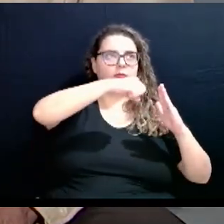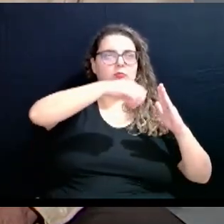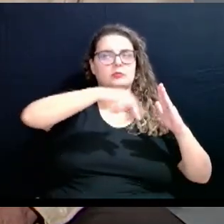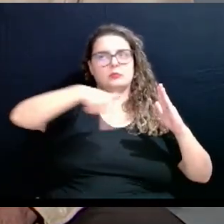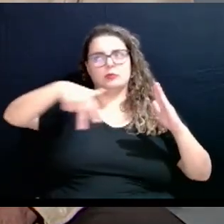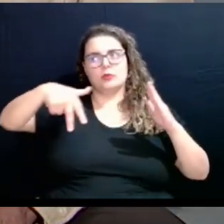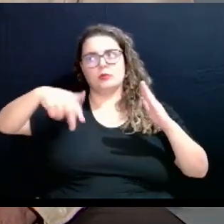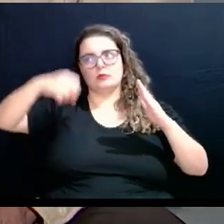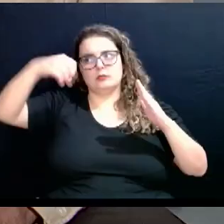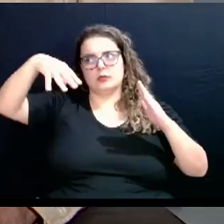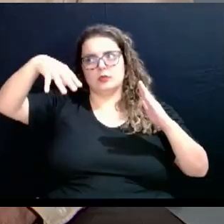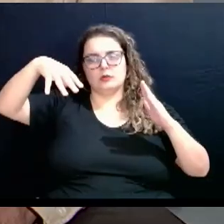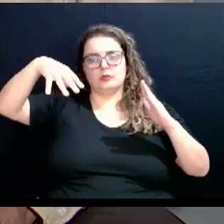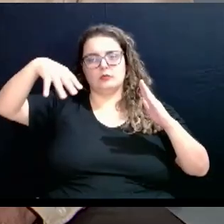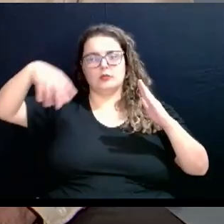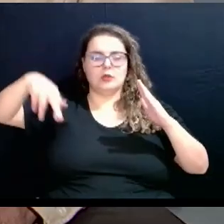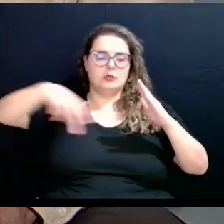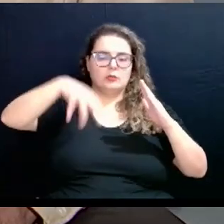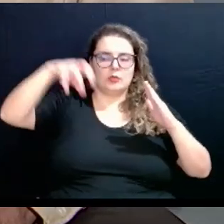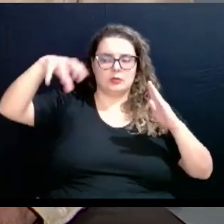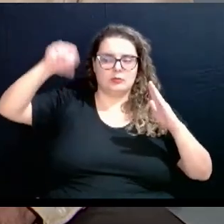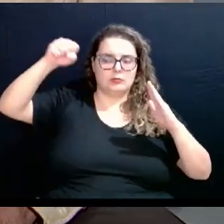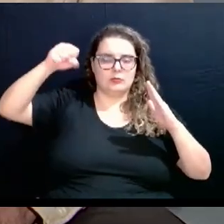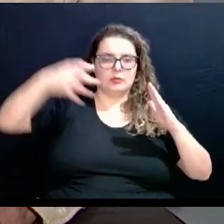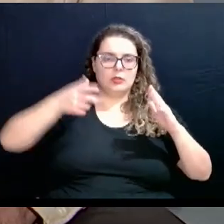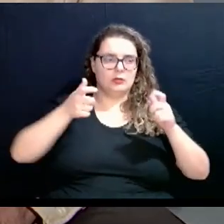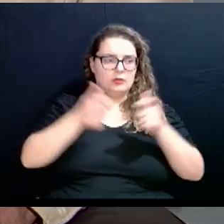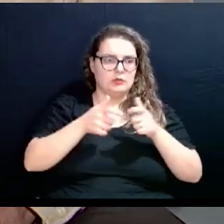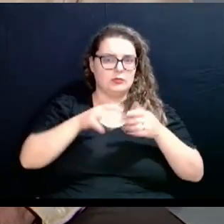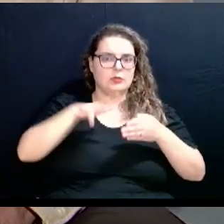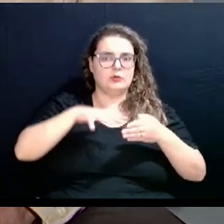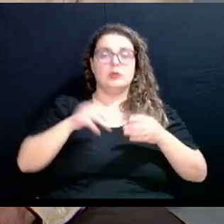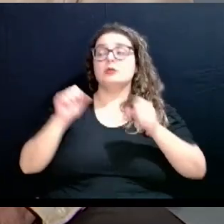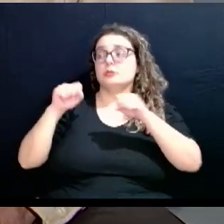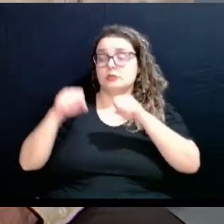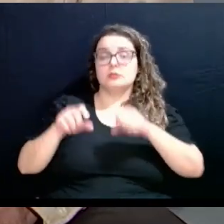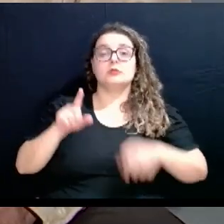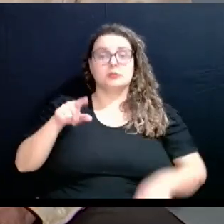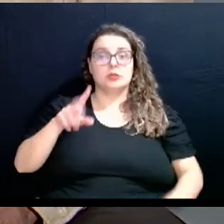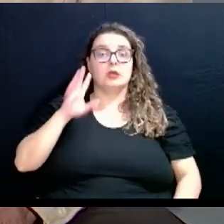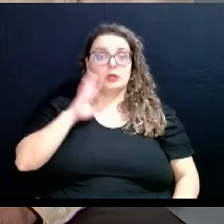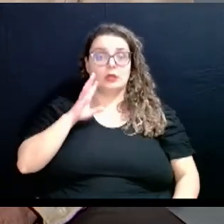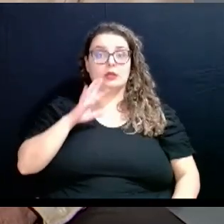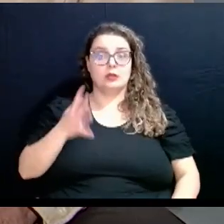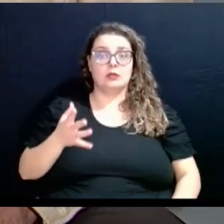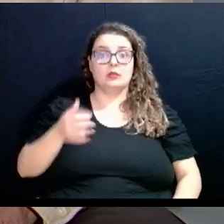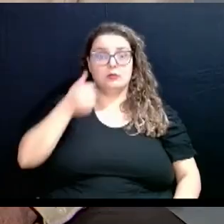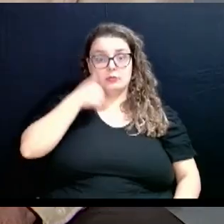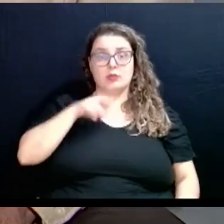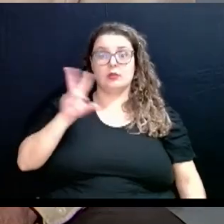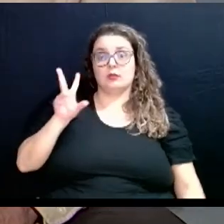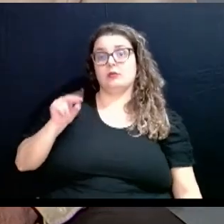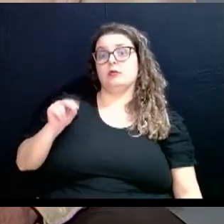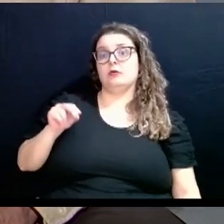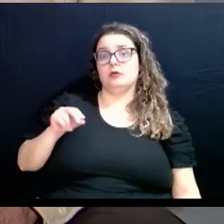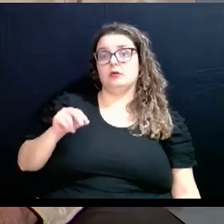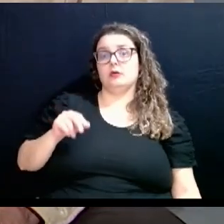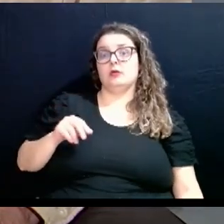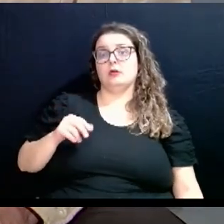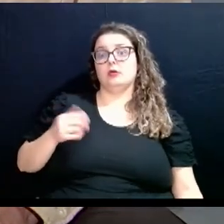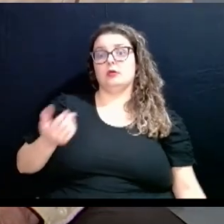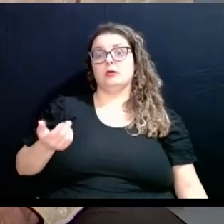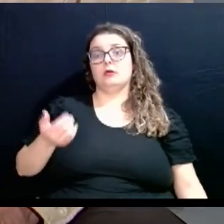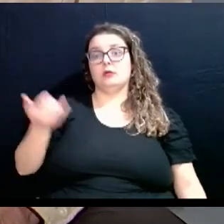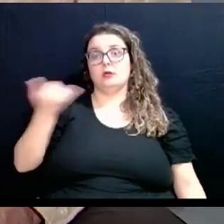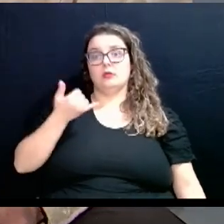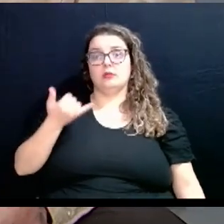luz, também é interessante que vai reduzindo também aos poucos a conta de luz, né? Sim, isso é legal, isso a minha avó já falava, minha avó